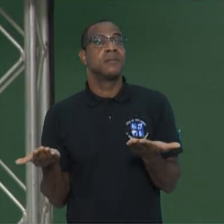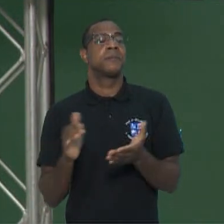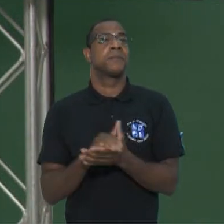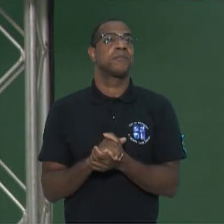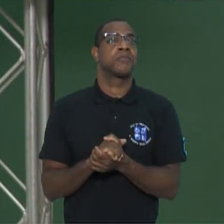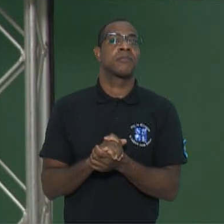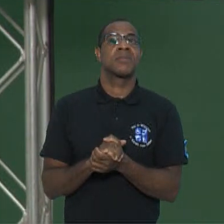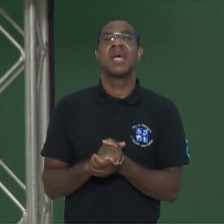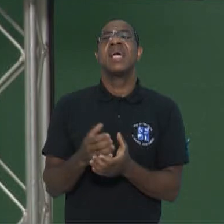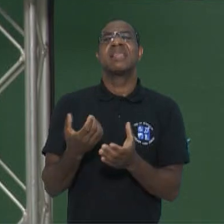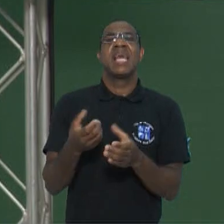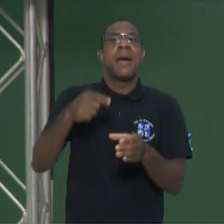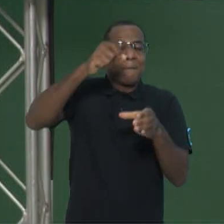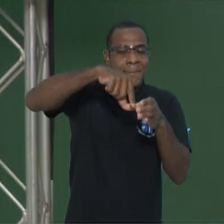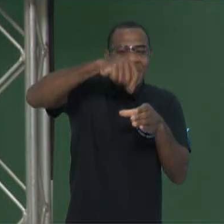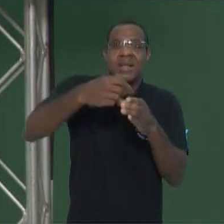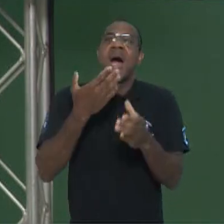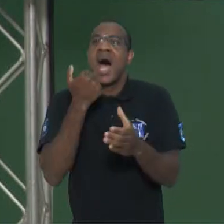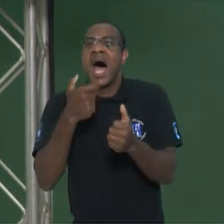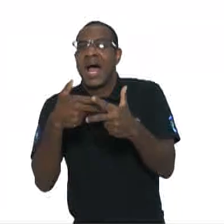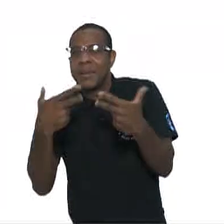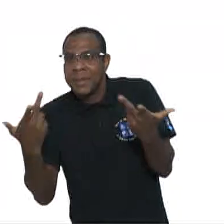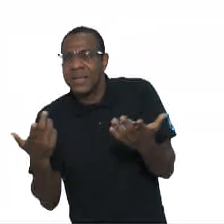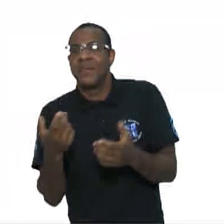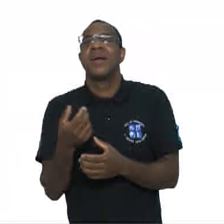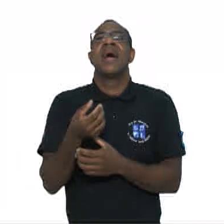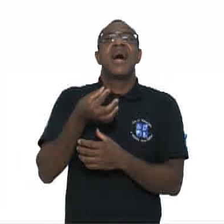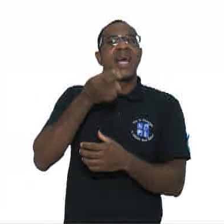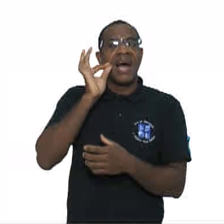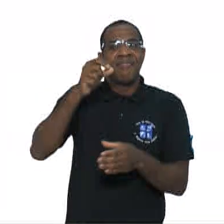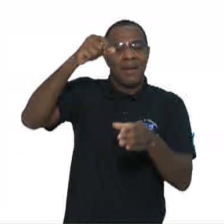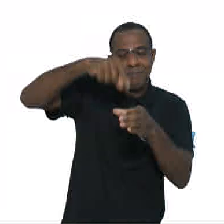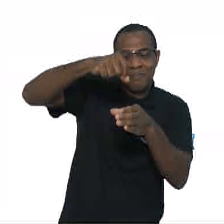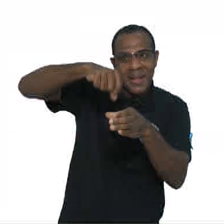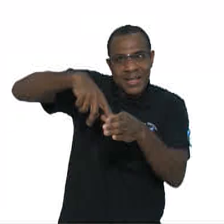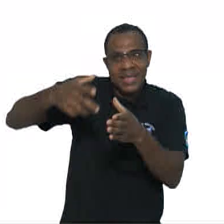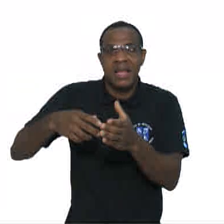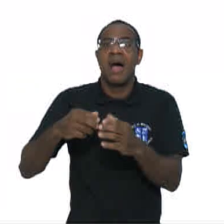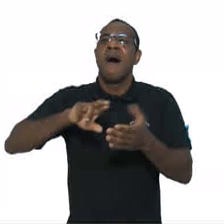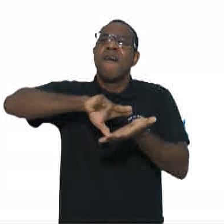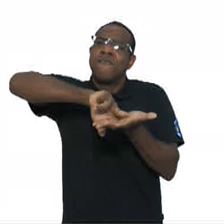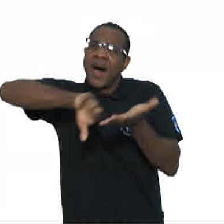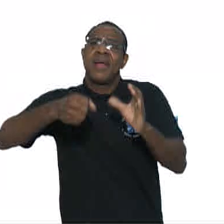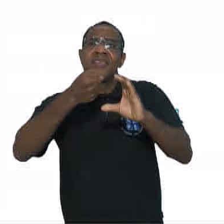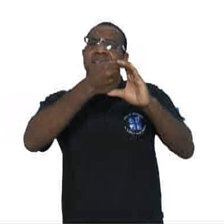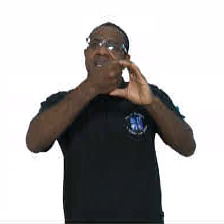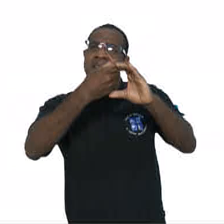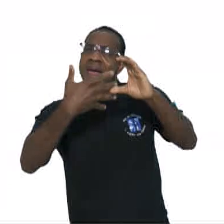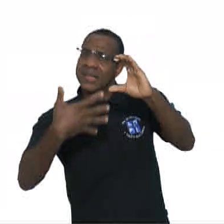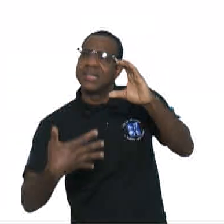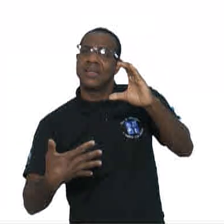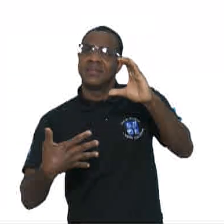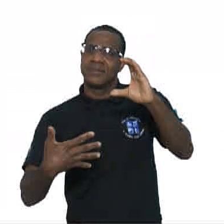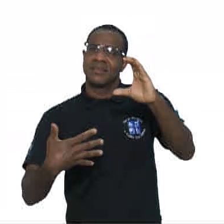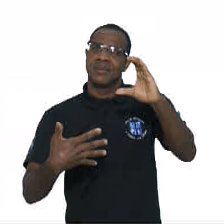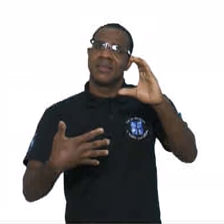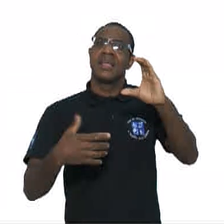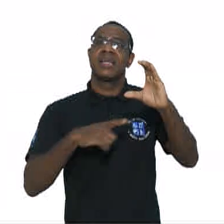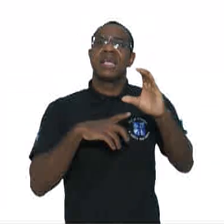a plantação de alimentos, o cultivo do café, várias características ali que imprimem então